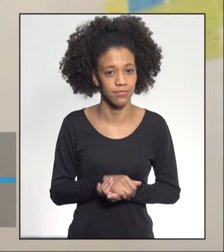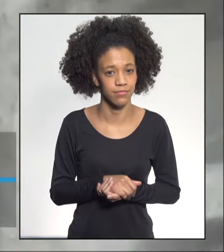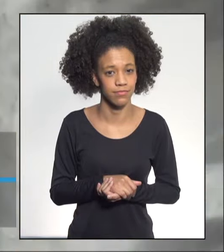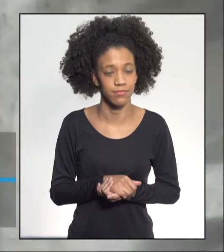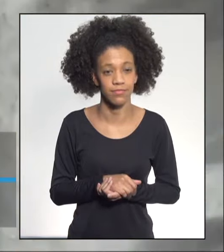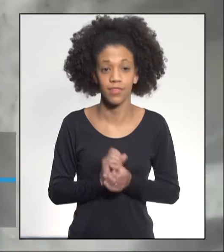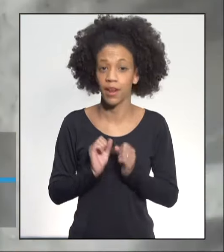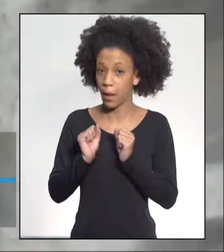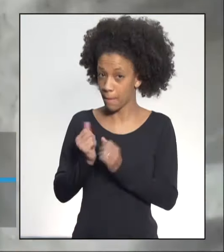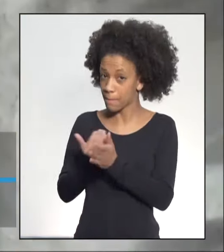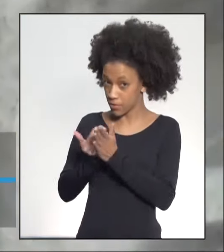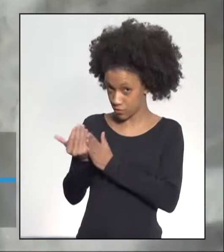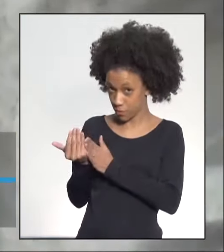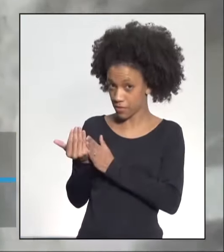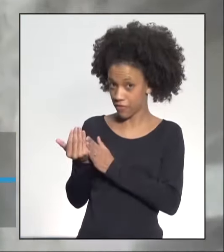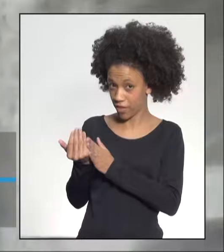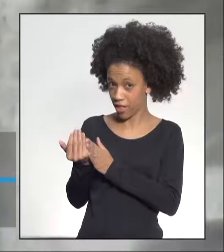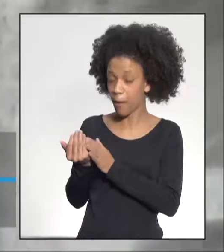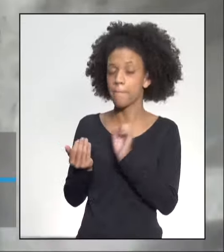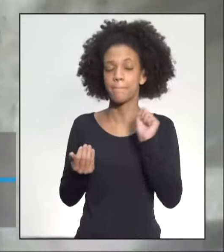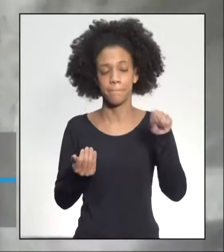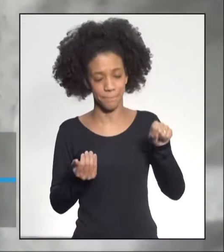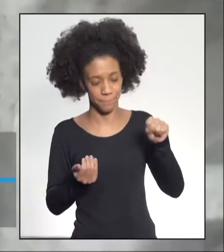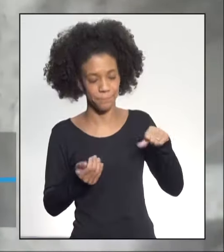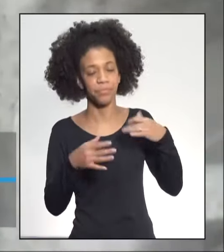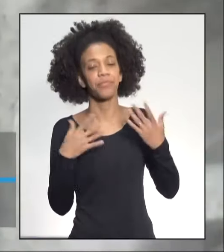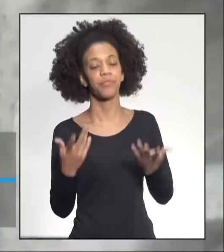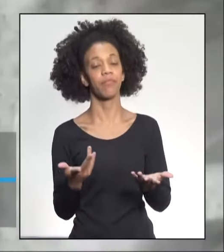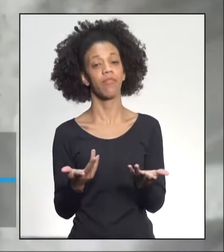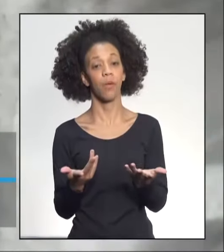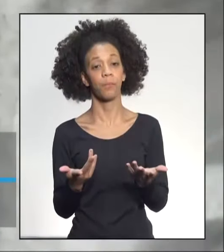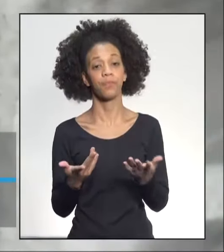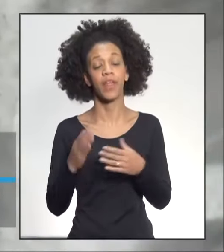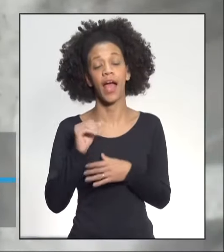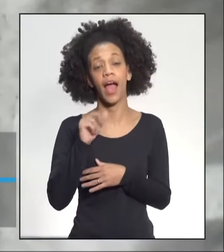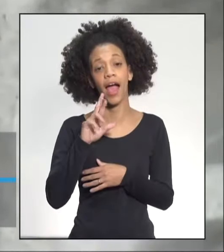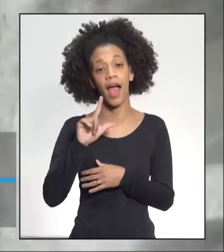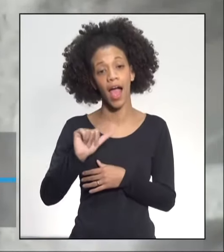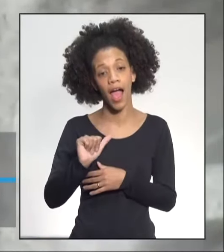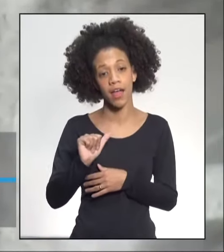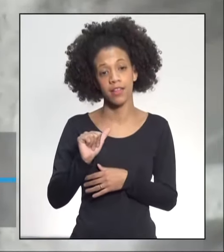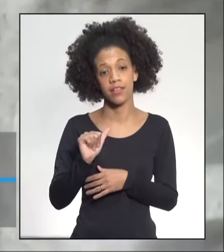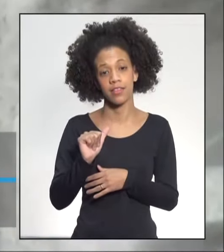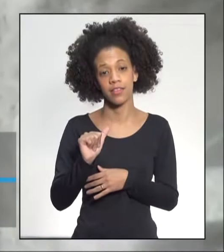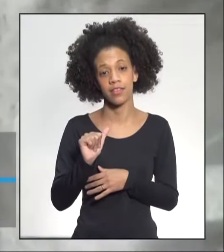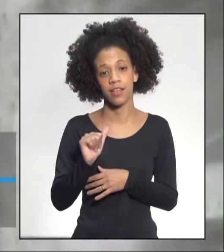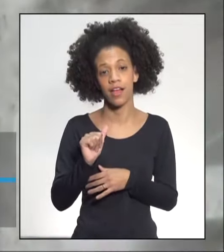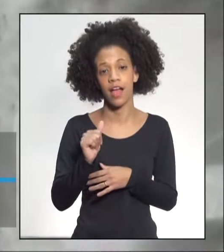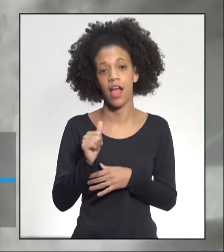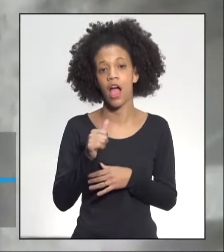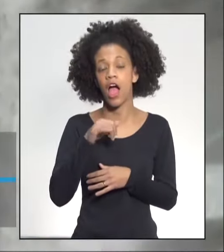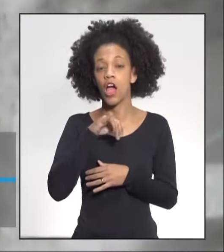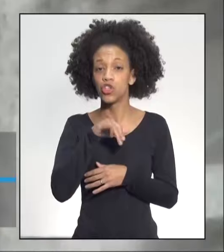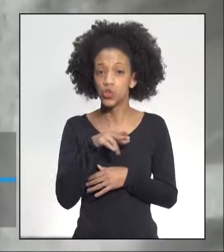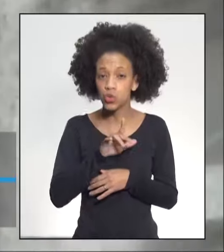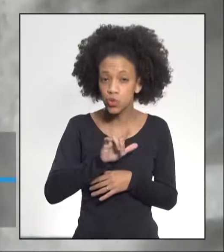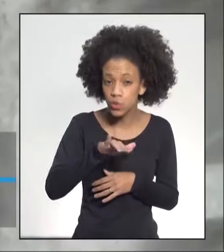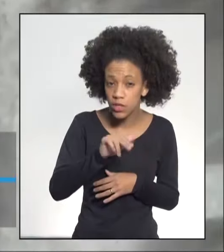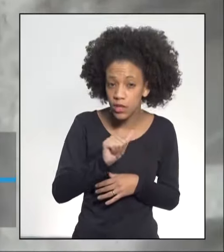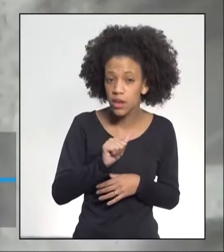Posso começar a falar, então? Pode, vamos lá. Vamos lá. A Carla Danieli e a Júnia Ribeiro